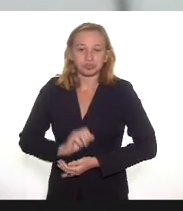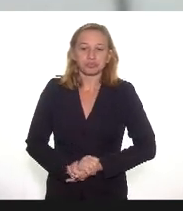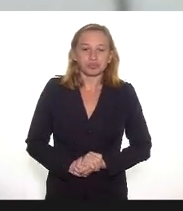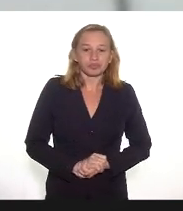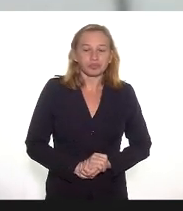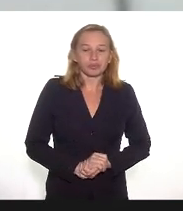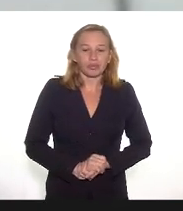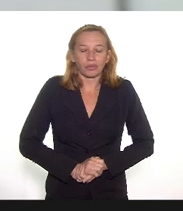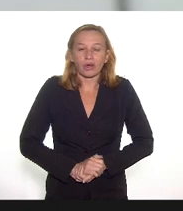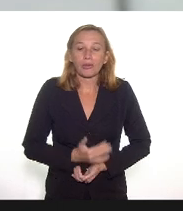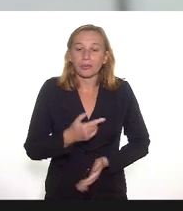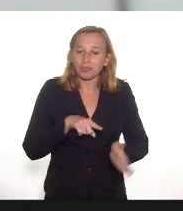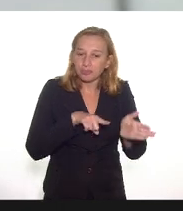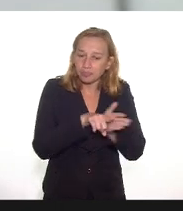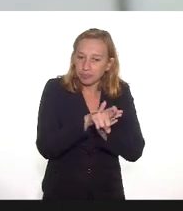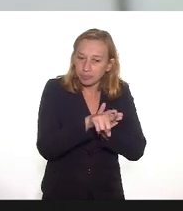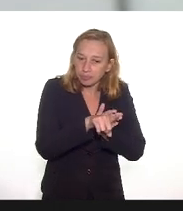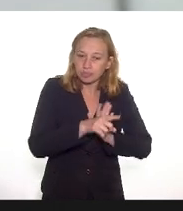Eu pergunto ao